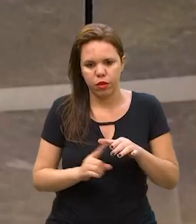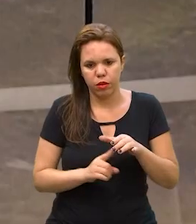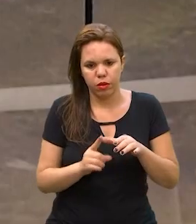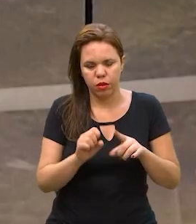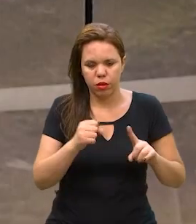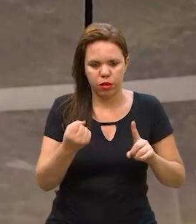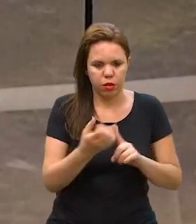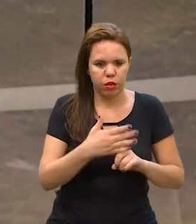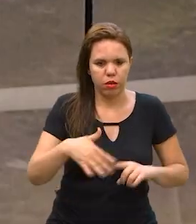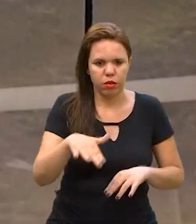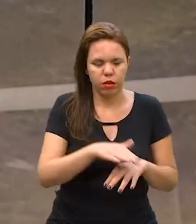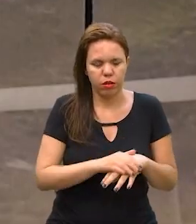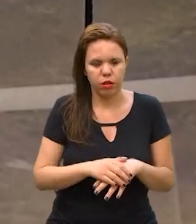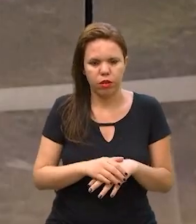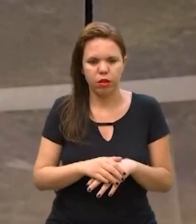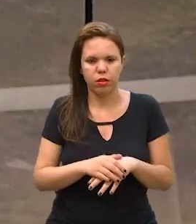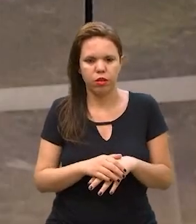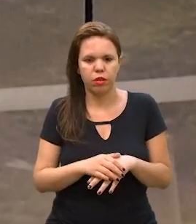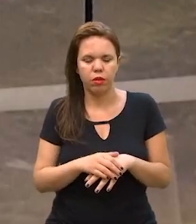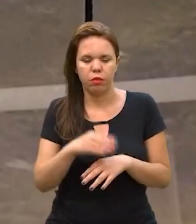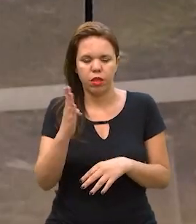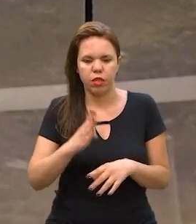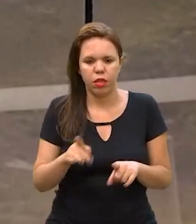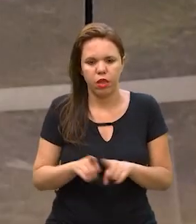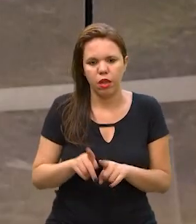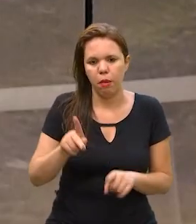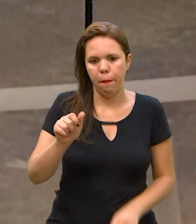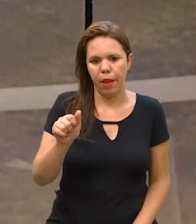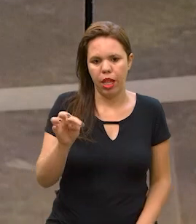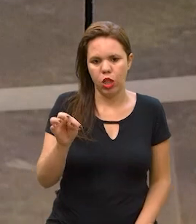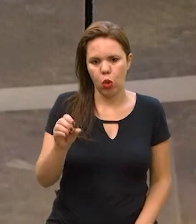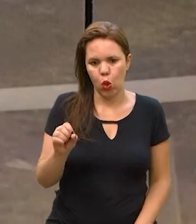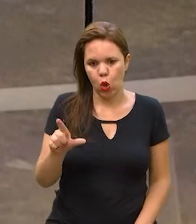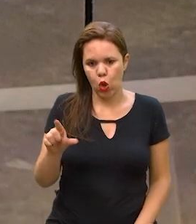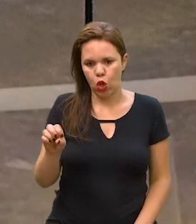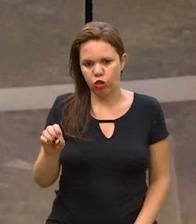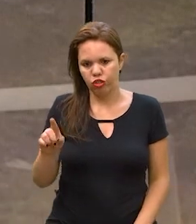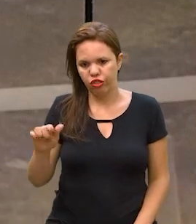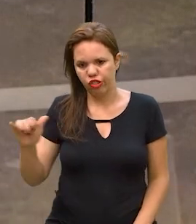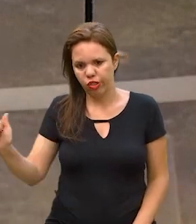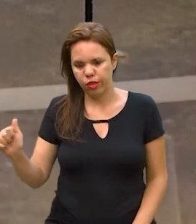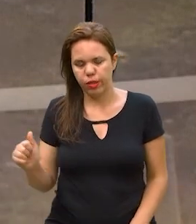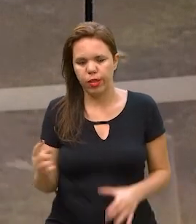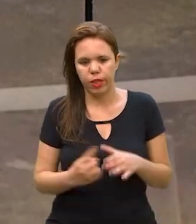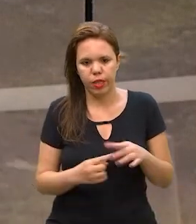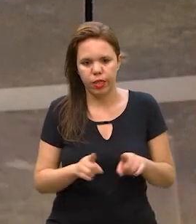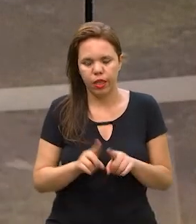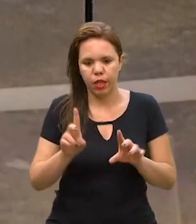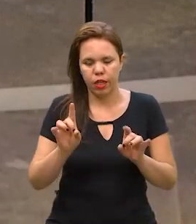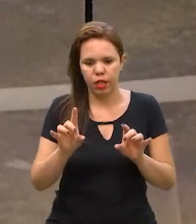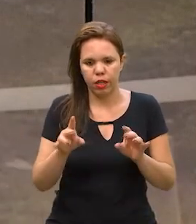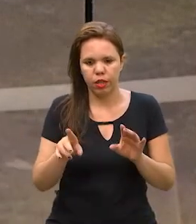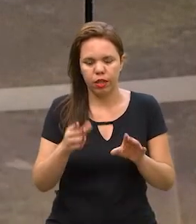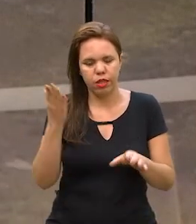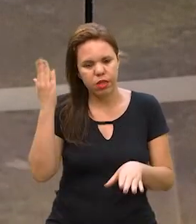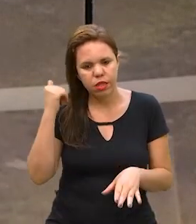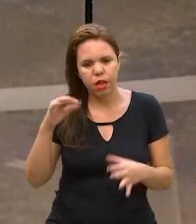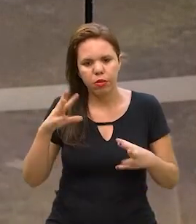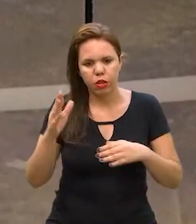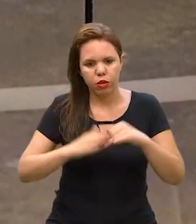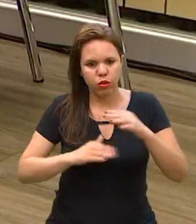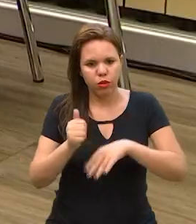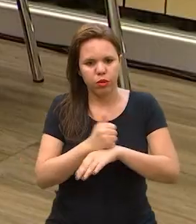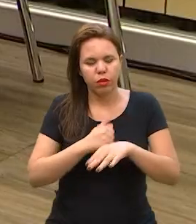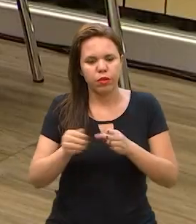de Patologia Clínica. Ou seja, agora que vamos falar dos exames, ela é a especialista que vai nos